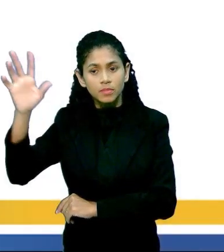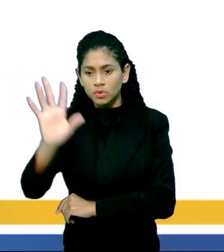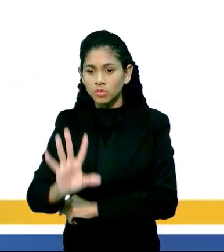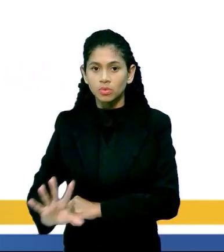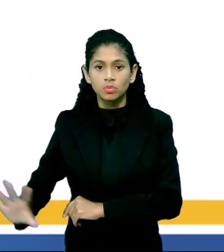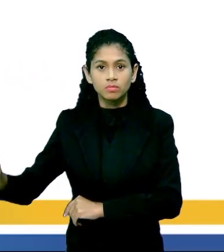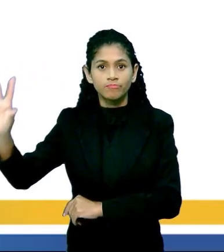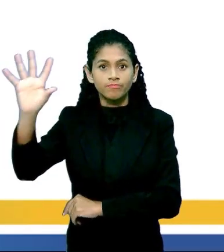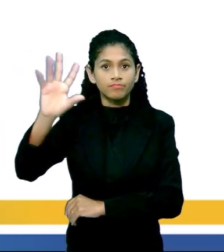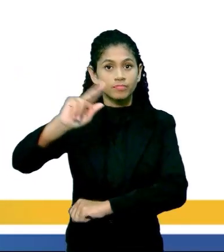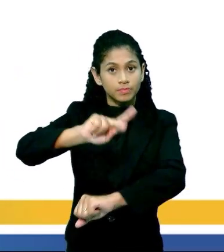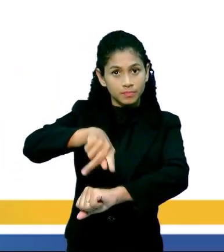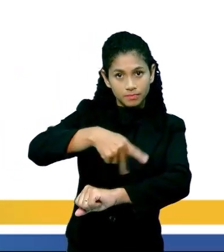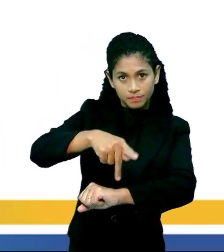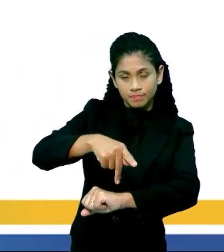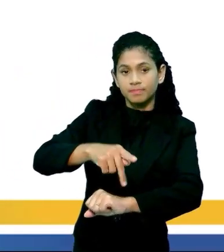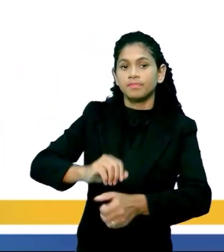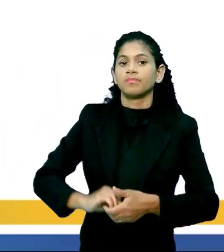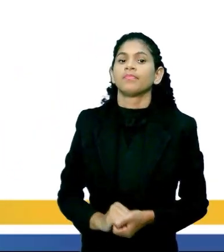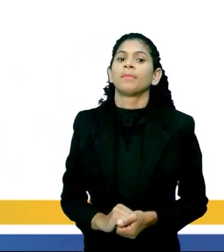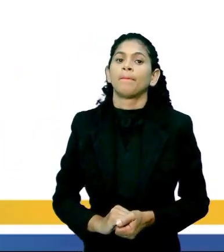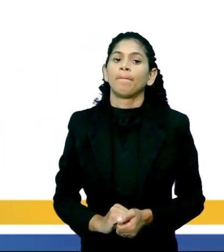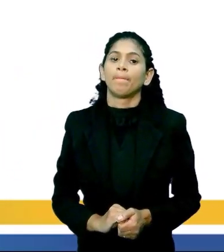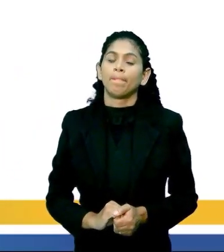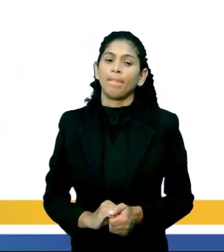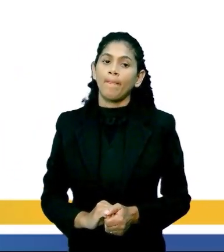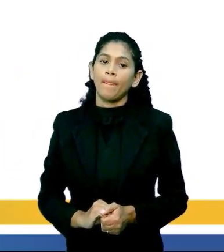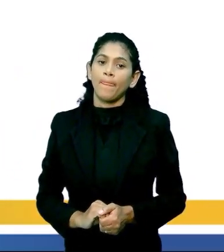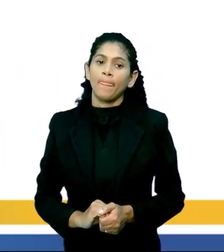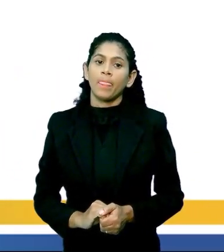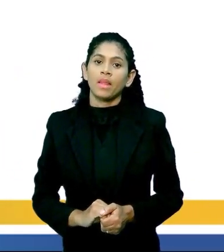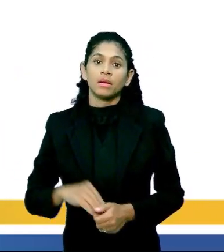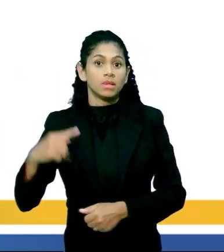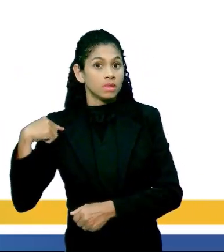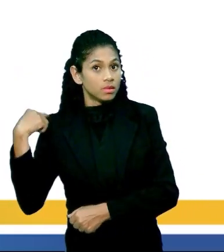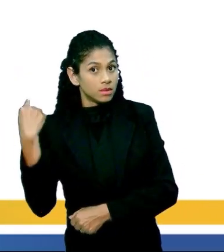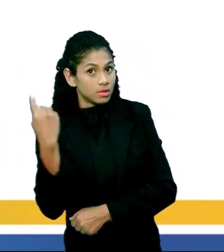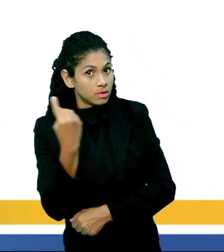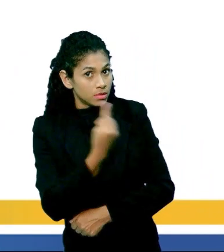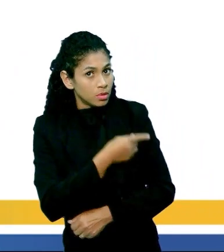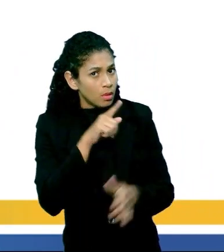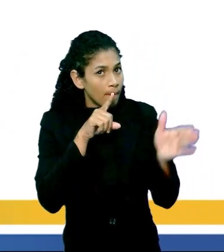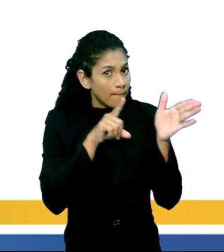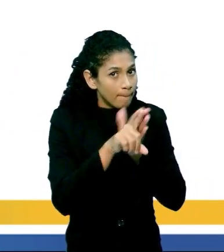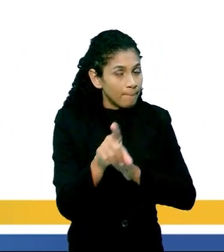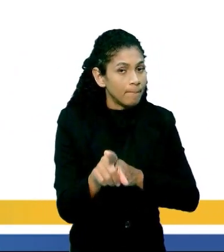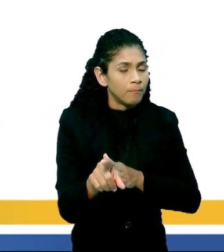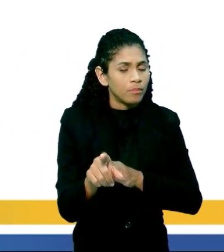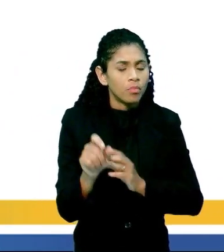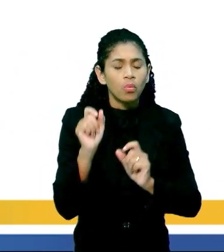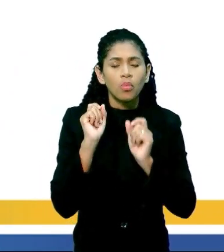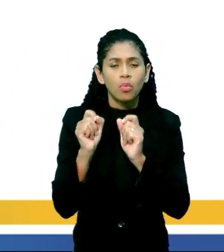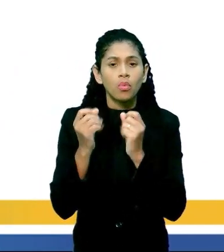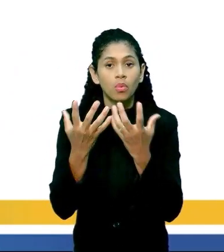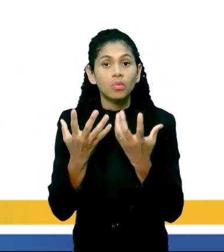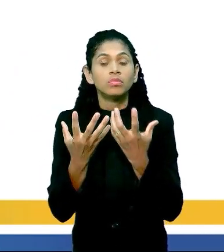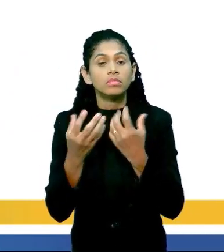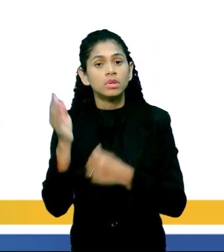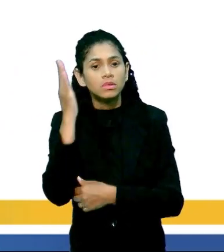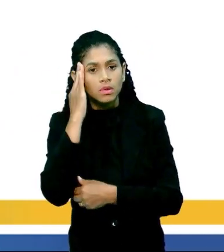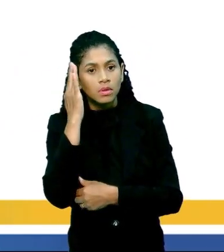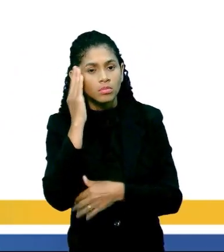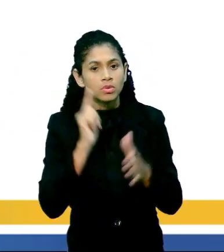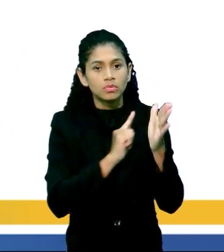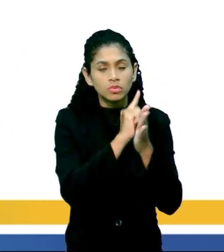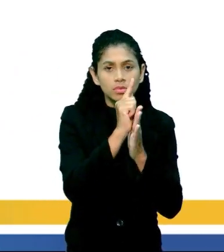país, tá? Vamos lá, nossa questão. O que é que eu quero saber? O gênero textual